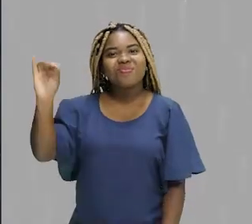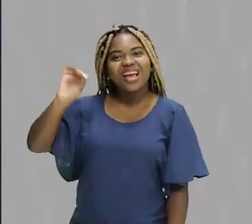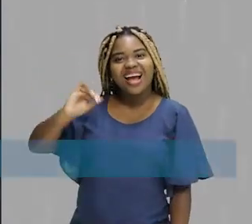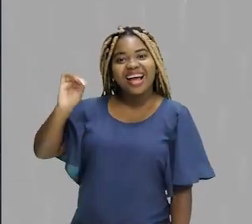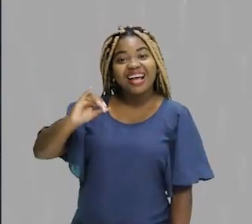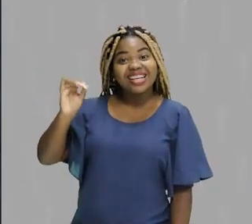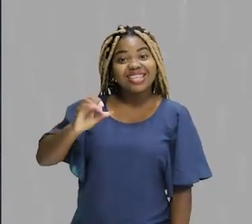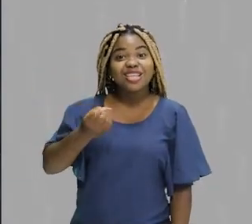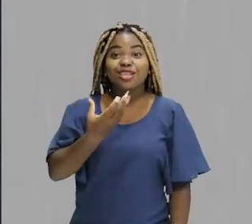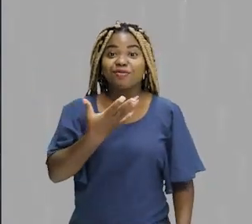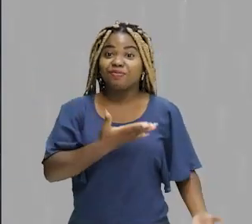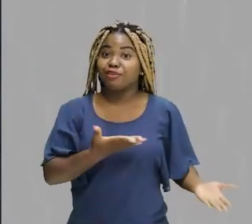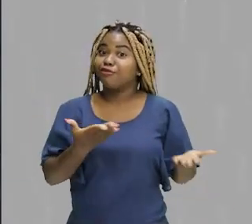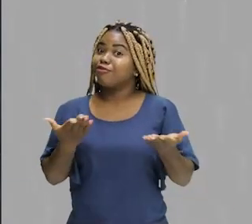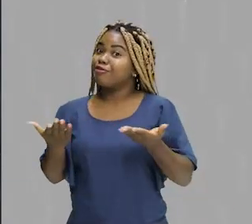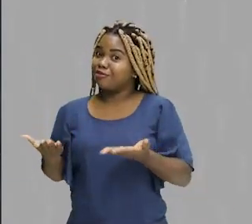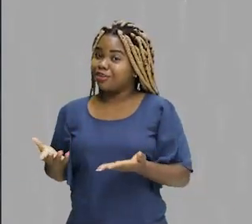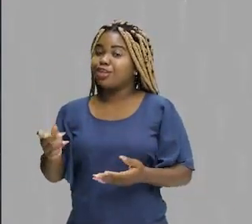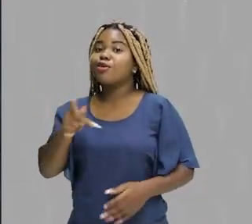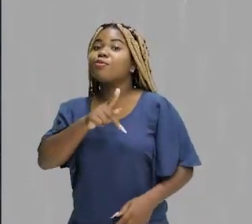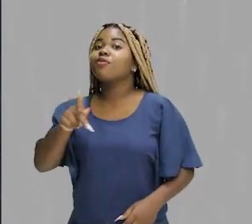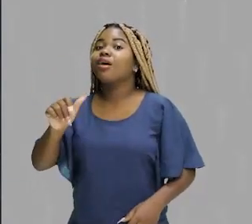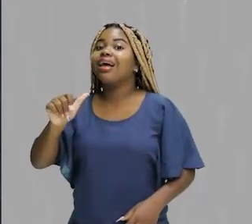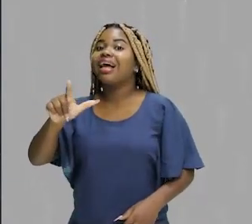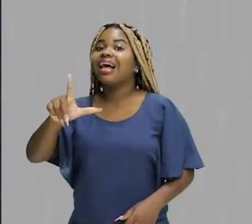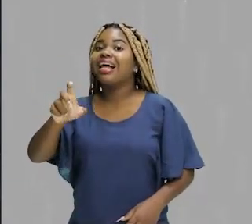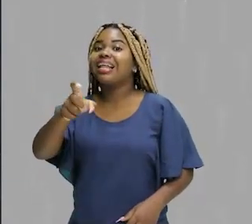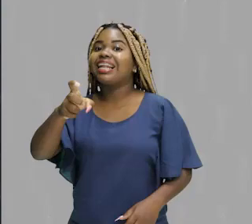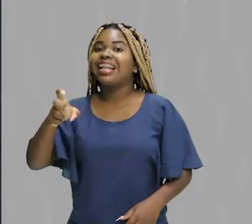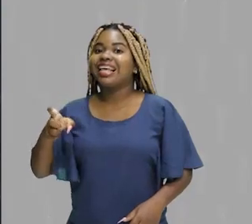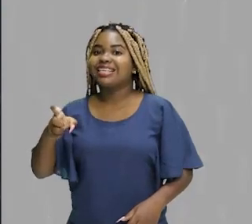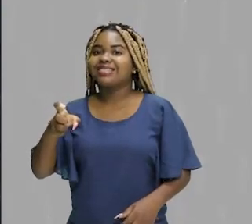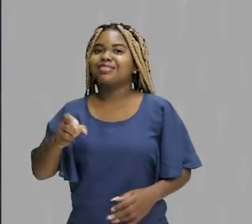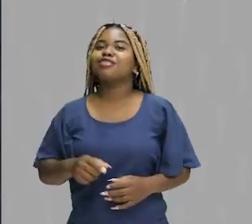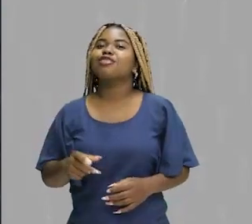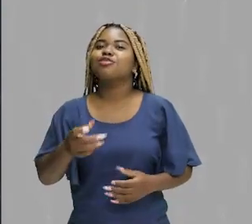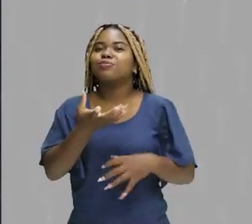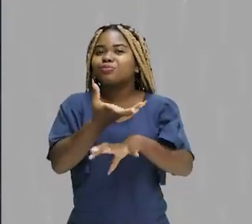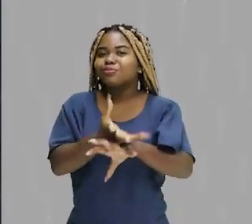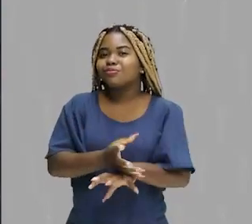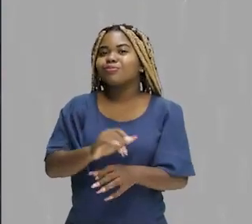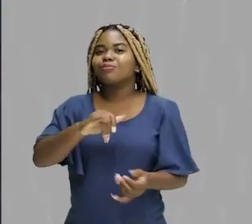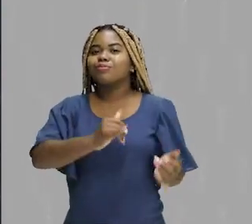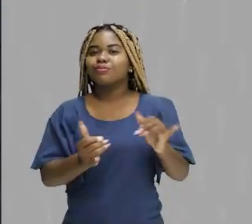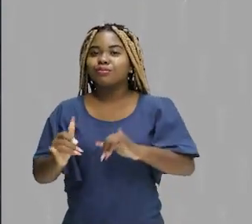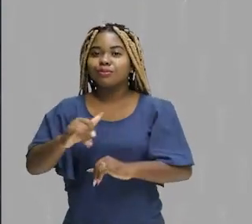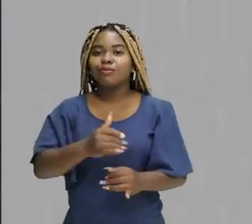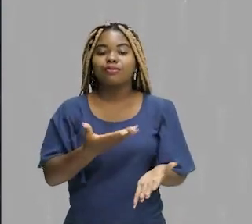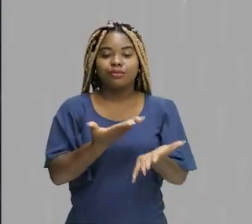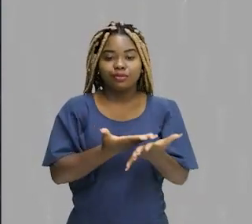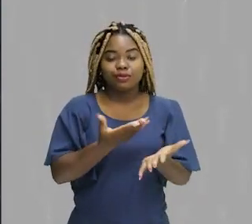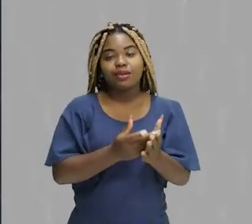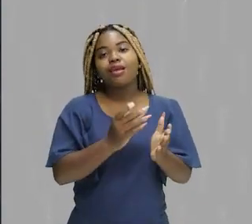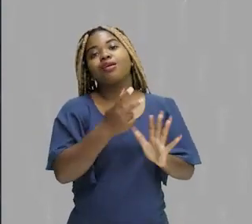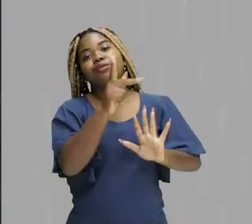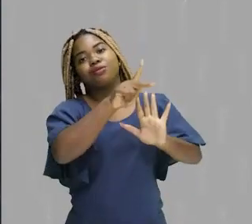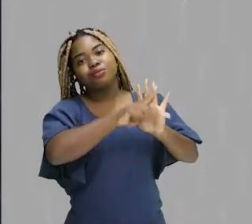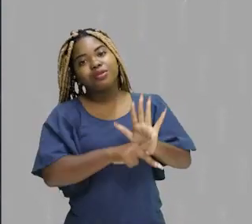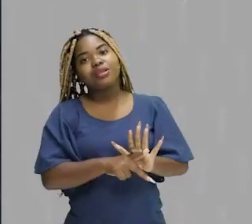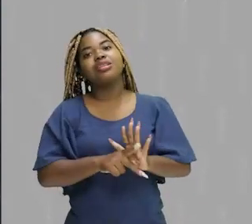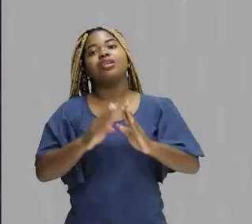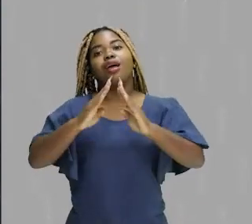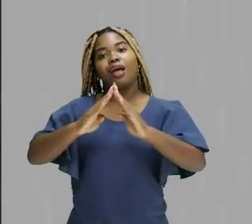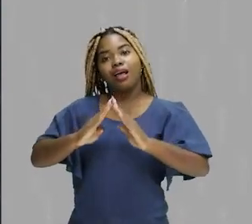Olá, turma, sejam todos bem-vindos. Professor Alex, disciplina Química. Mais uma aula, turma, do nosso projeto Fique em